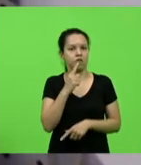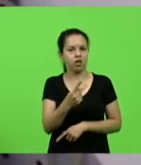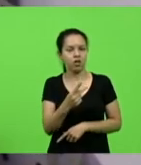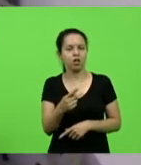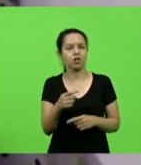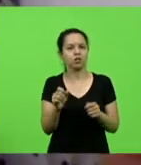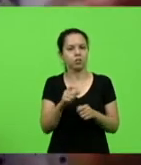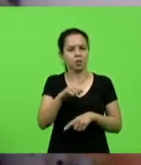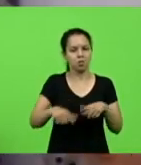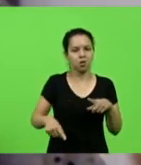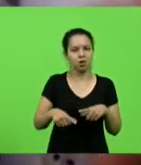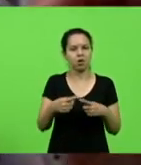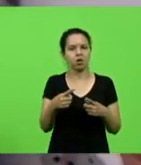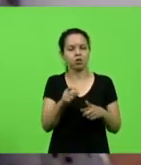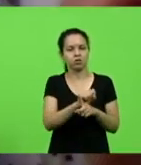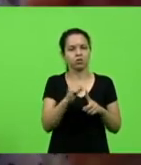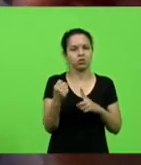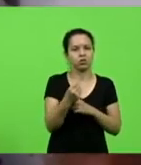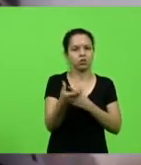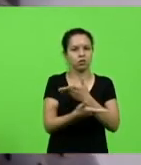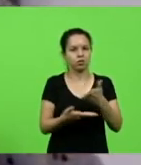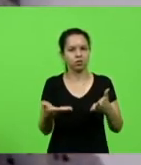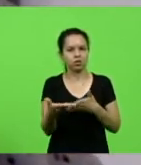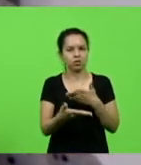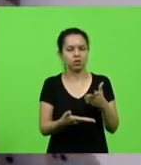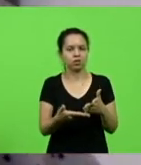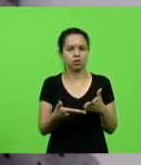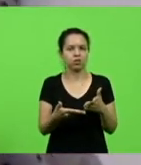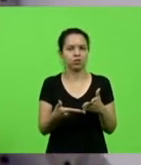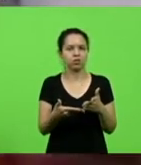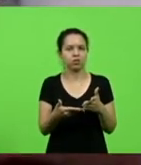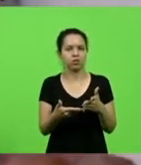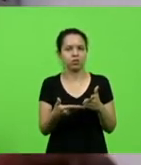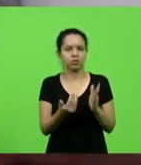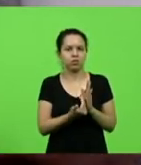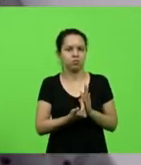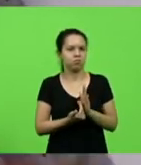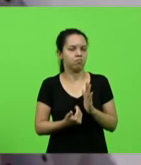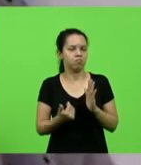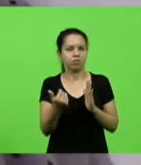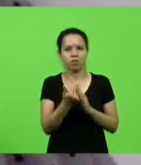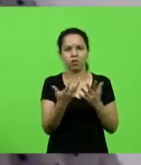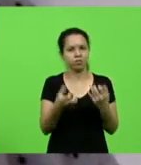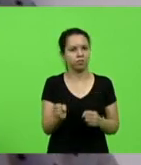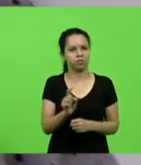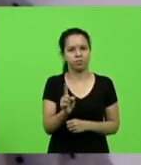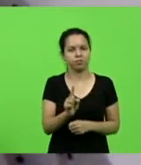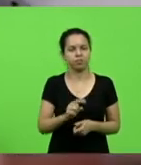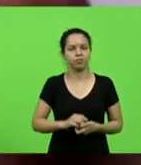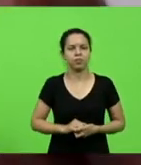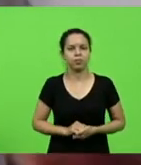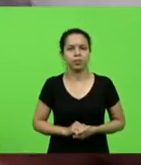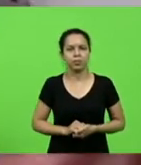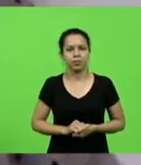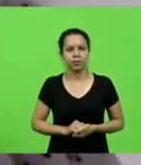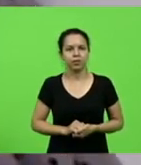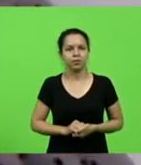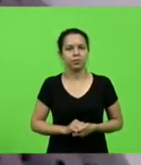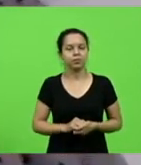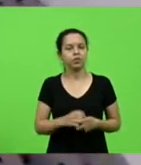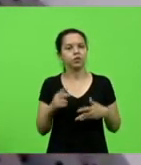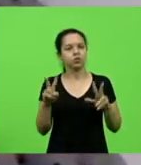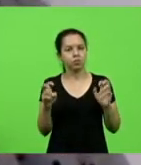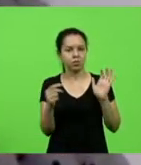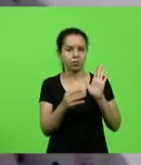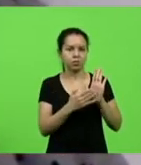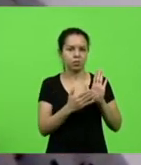socialização à nossa criança, isso é demais. Tá? Enquanto essa proposta, né, a gente também faz